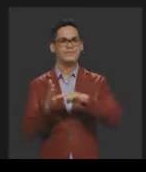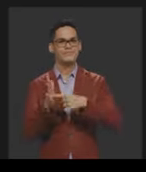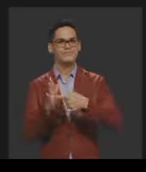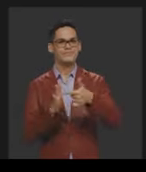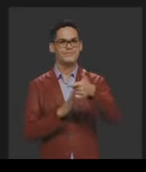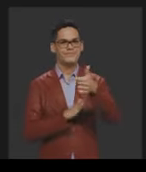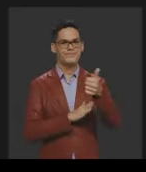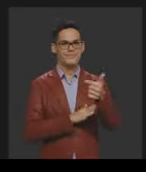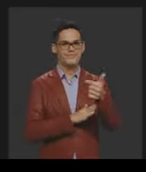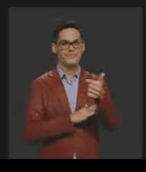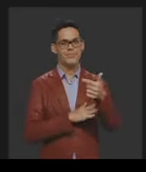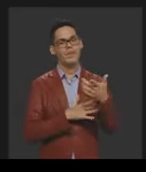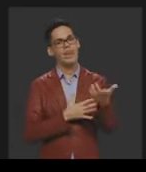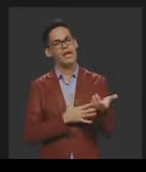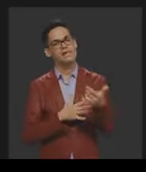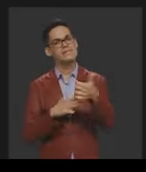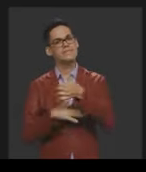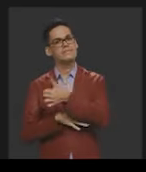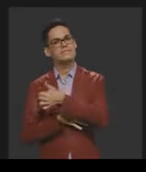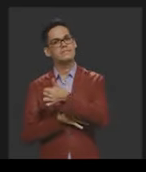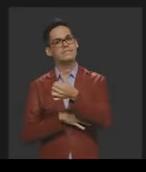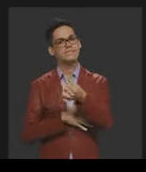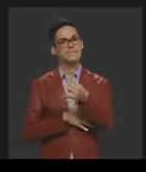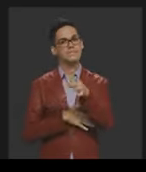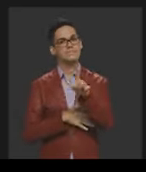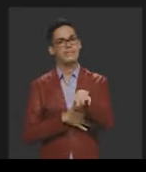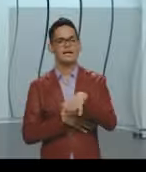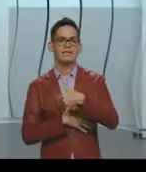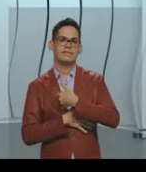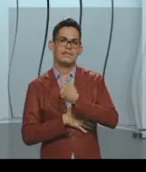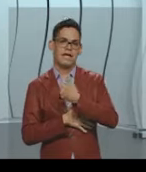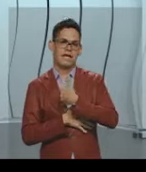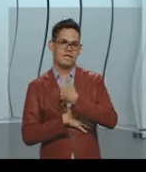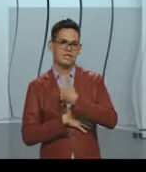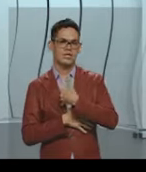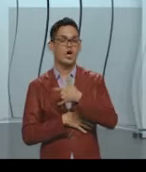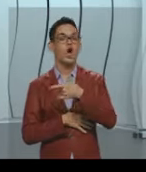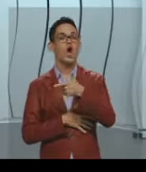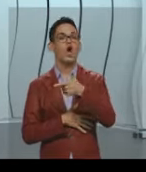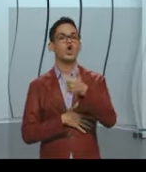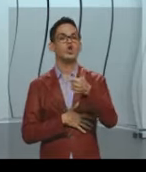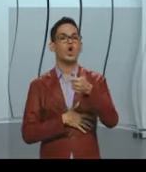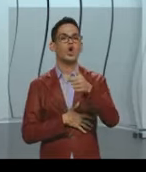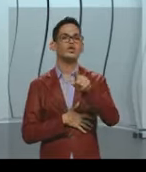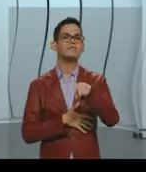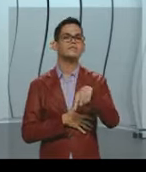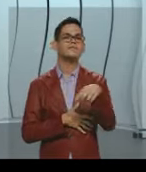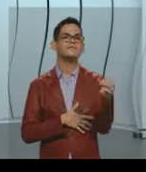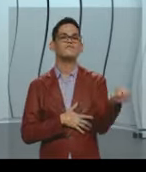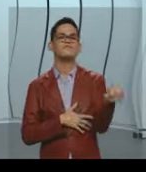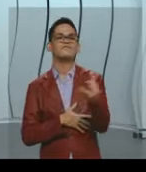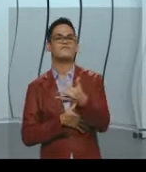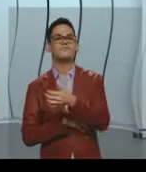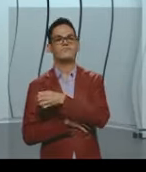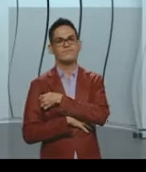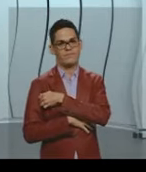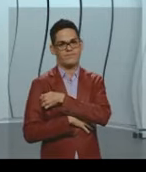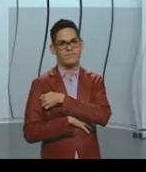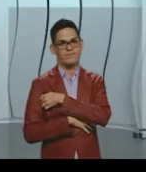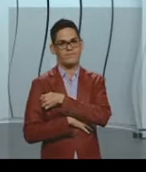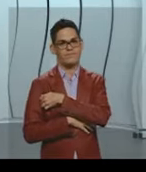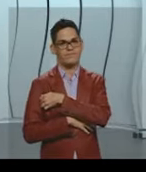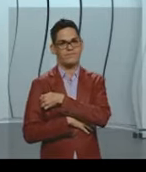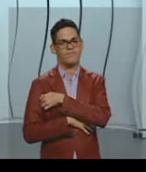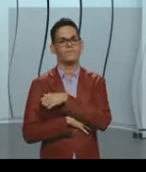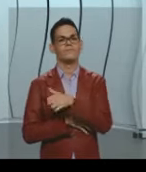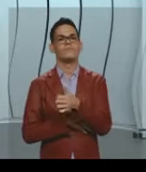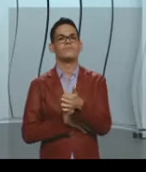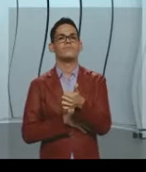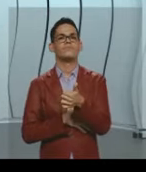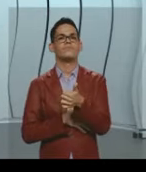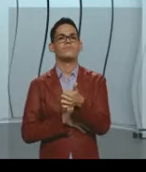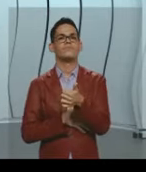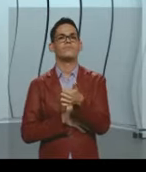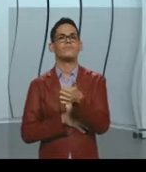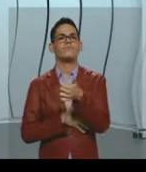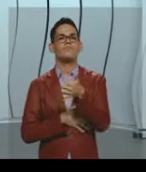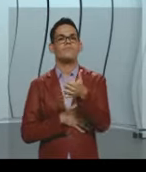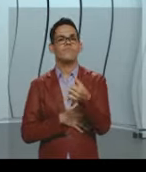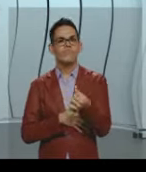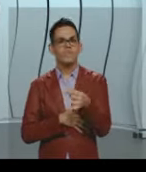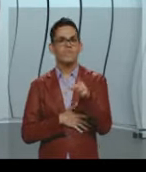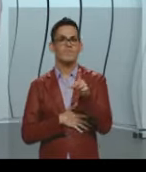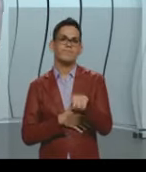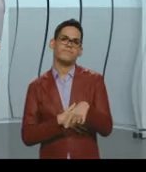valor, que é a idade dos alunos. 12 seria a quantidade de alunos. Então, o 12 é o peso, o 16 é o